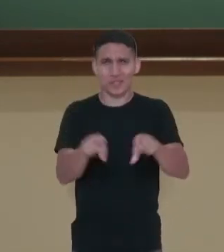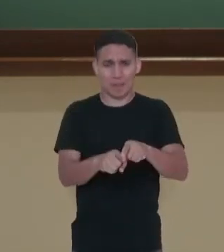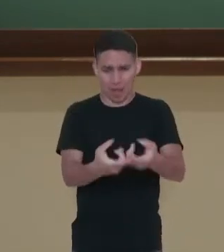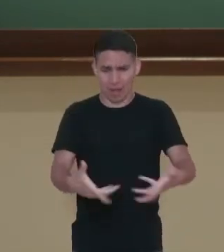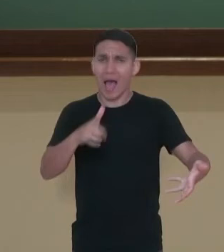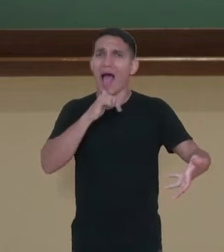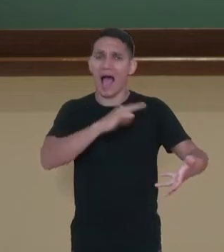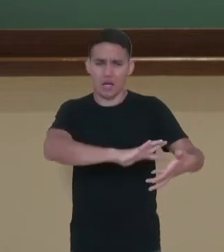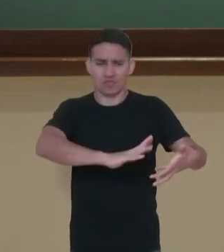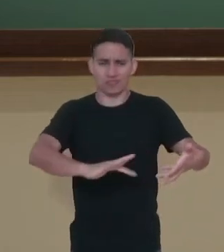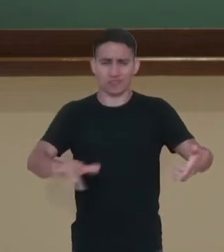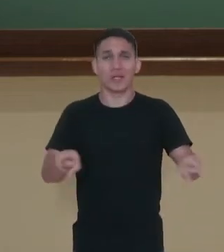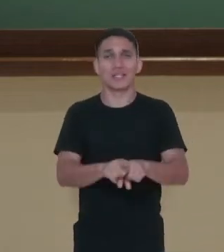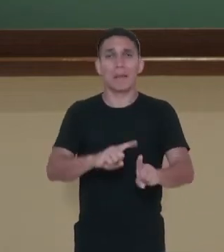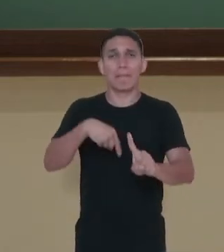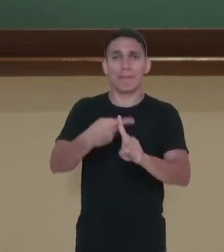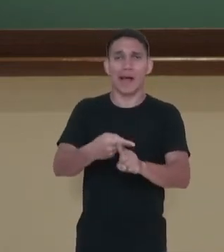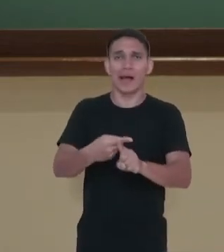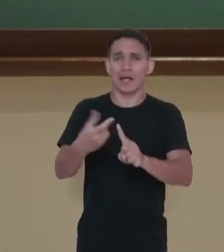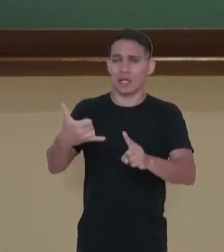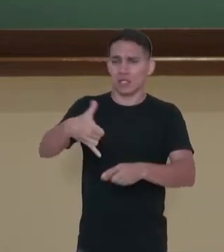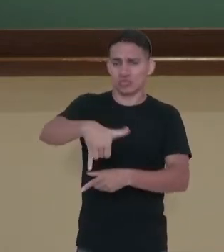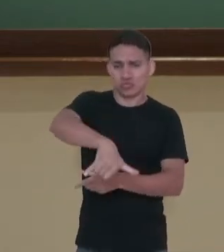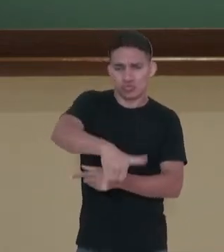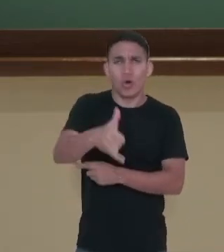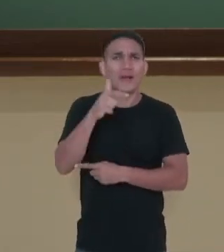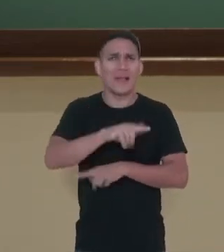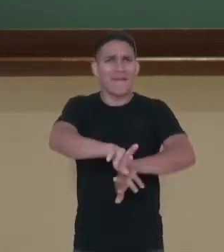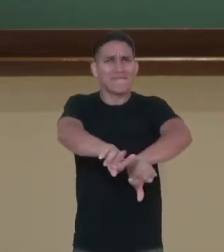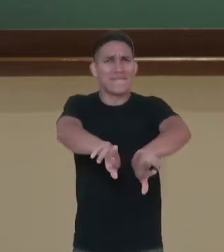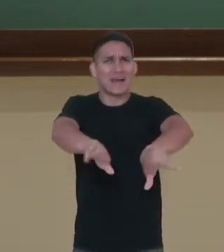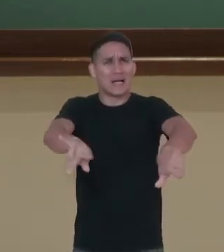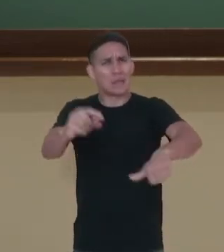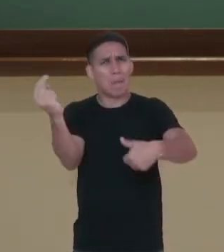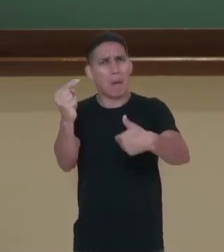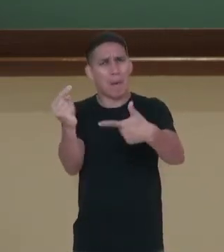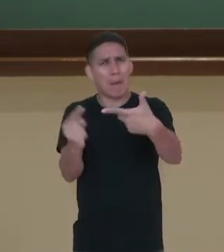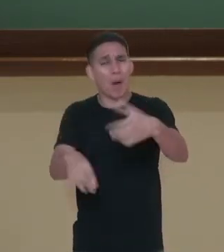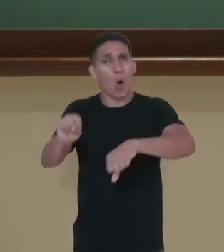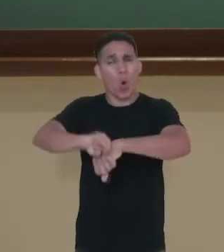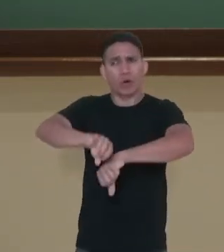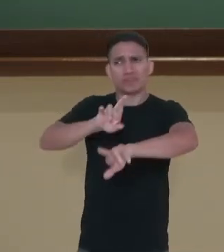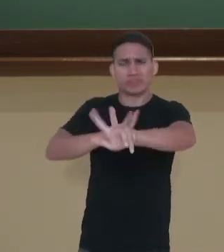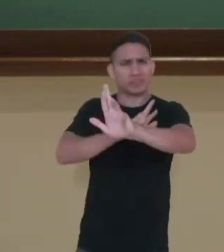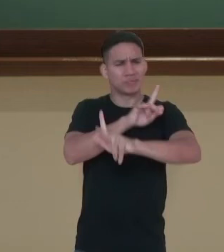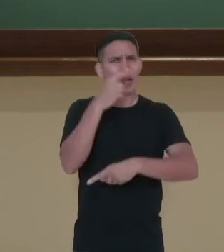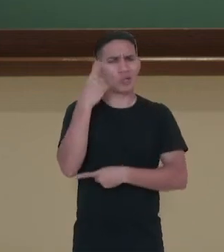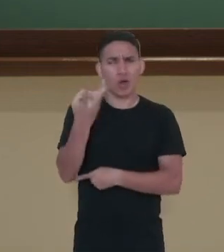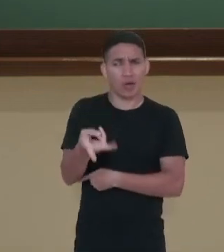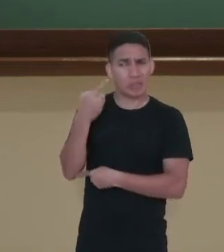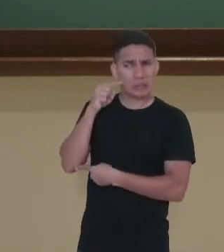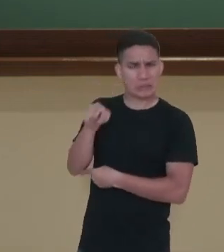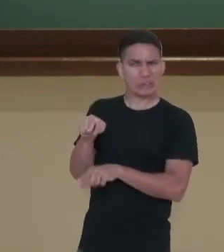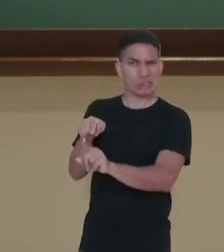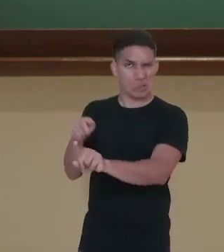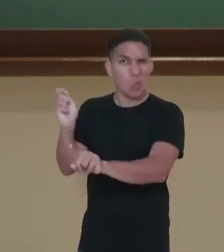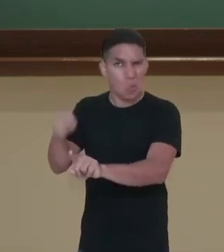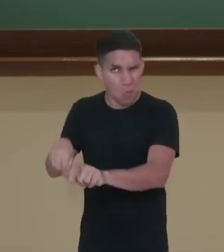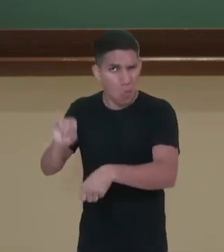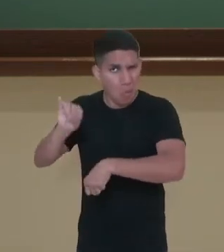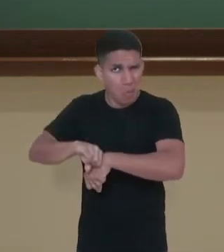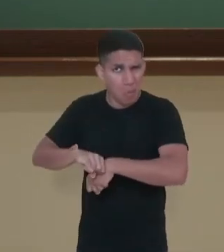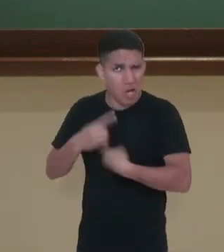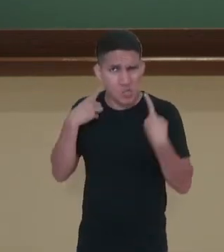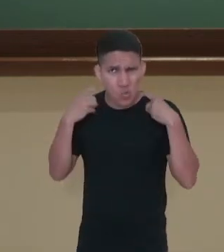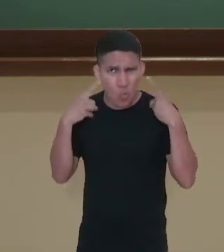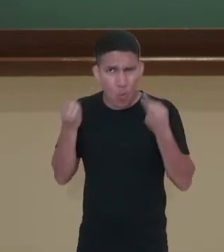usa água, usa a chaleira. Você viu quanta coisa, quantos objetos diferenciados que a gente olha e imagina, mas isso produz um som?